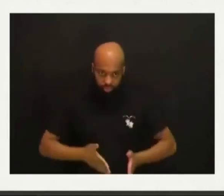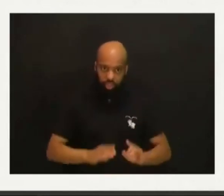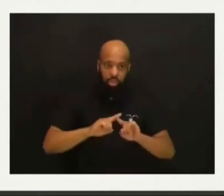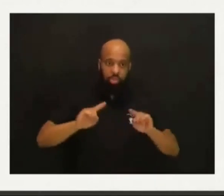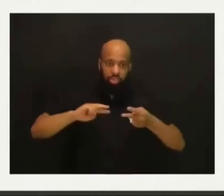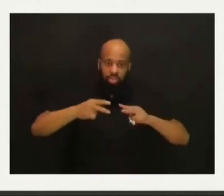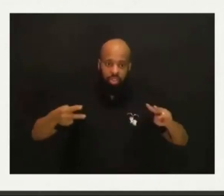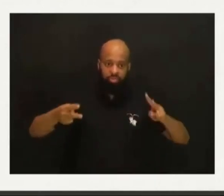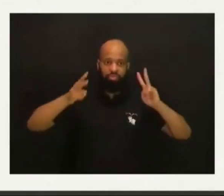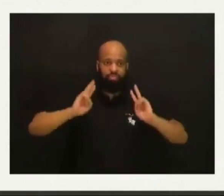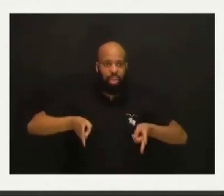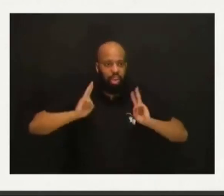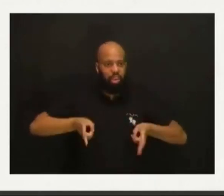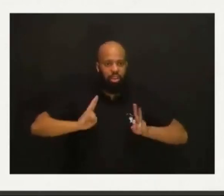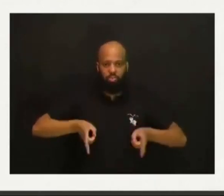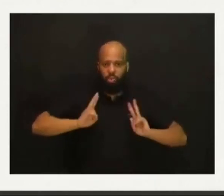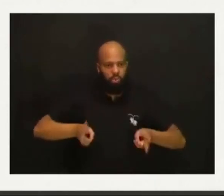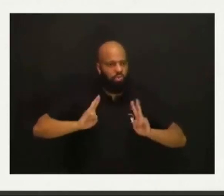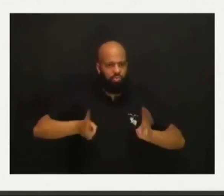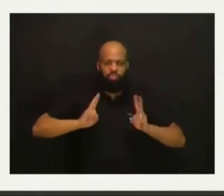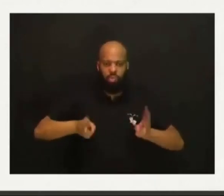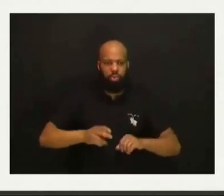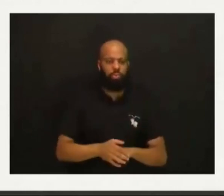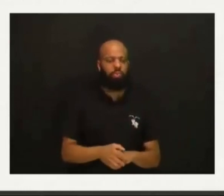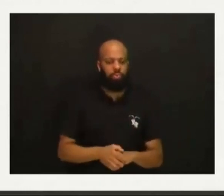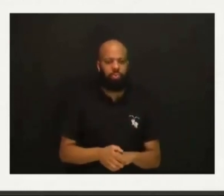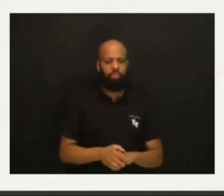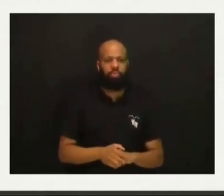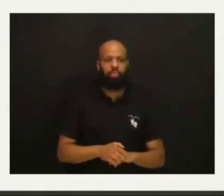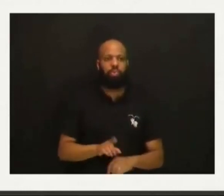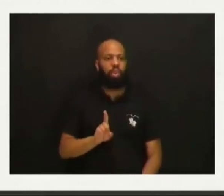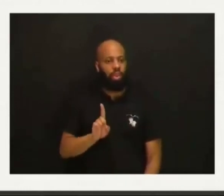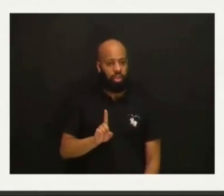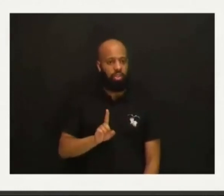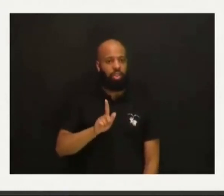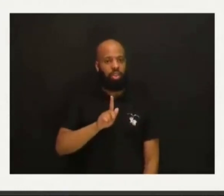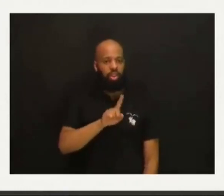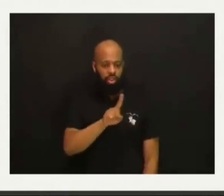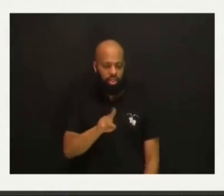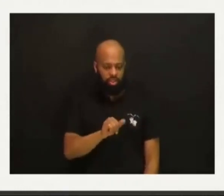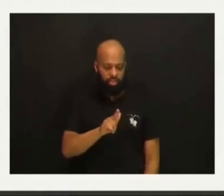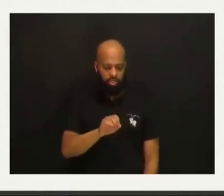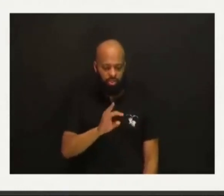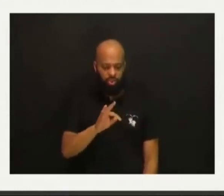não somos nada diferente. Esse zigoto é uma célula,